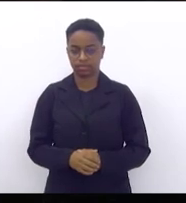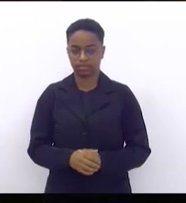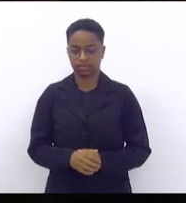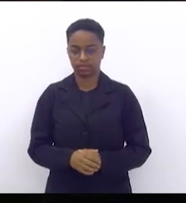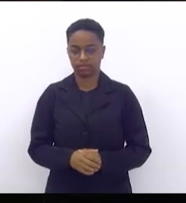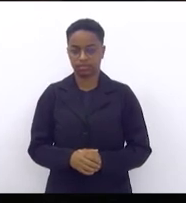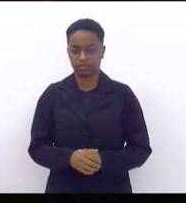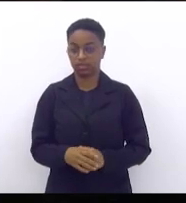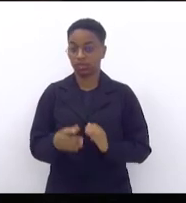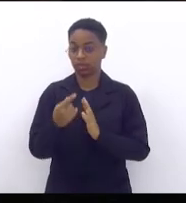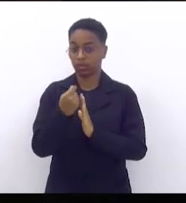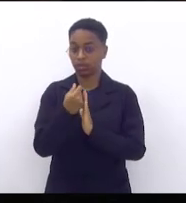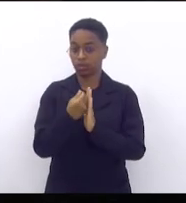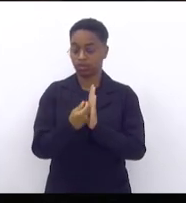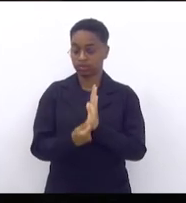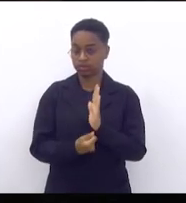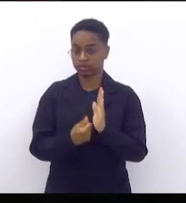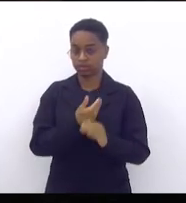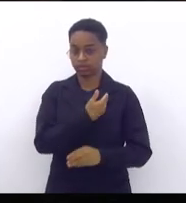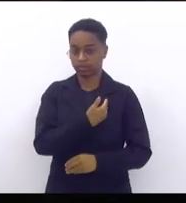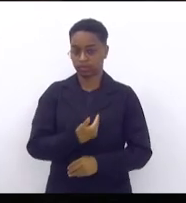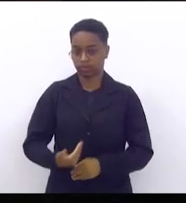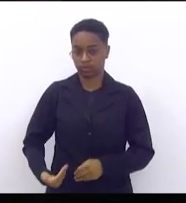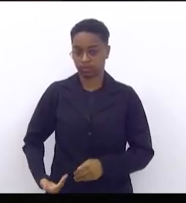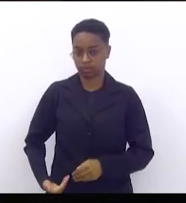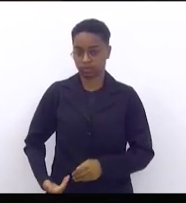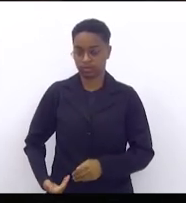orçamento público para